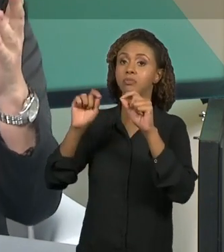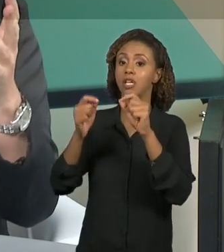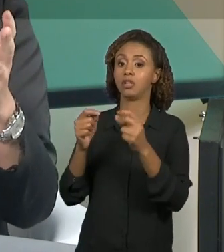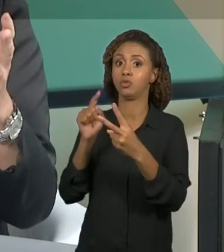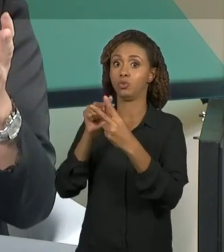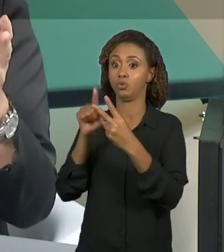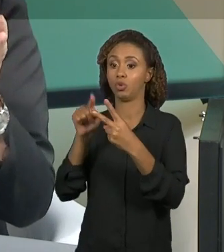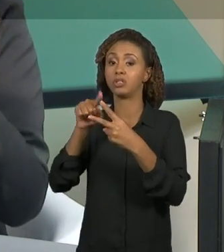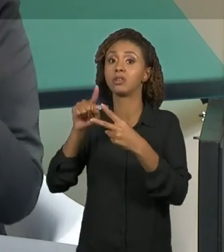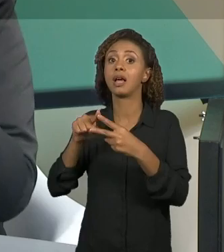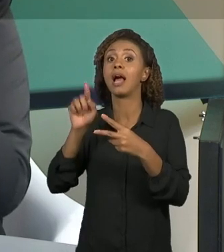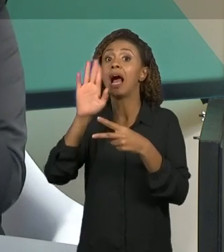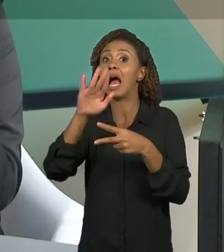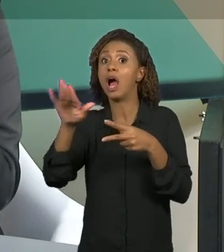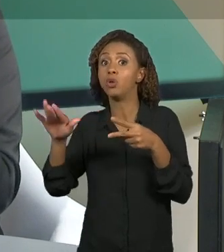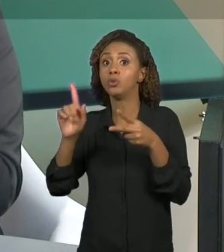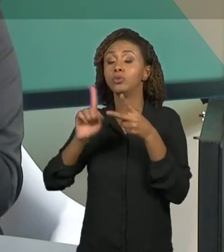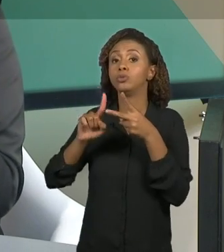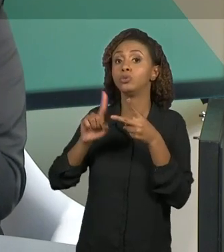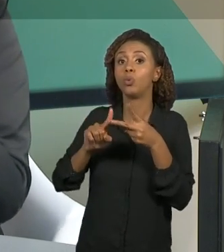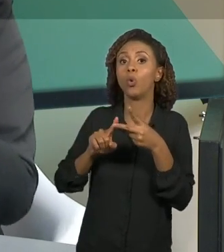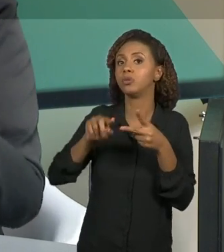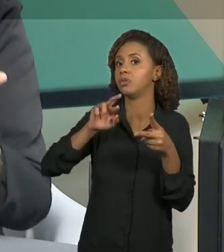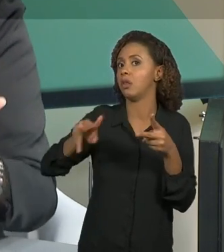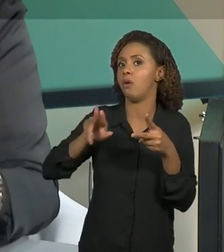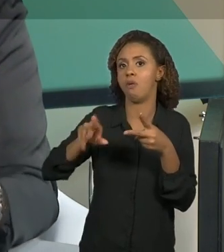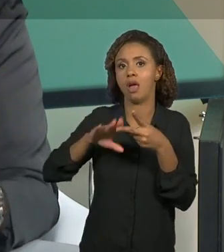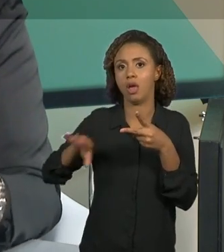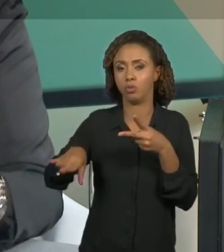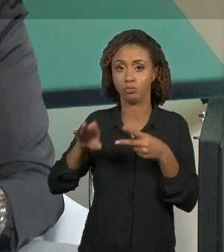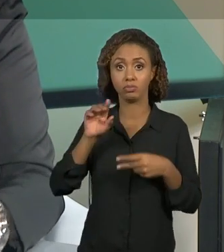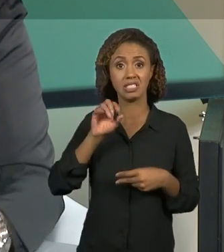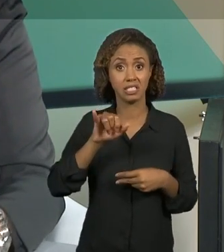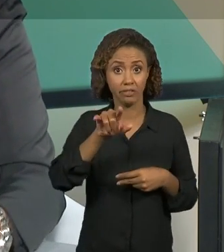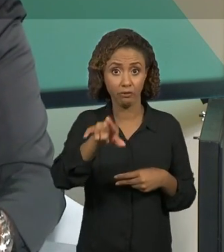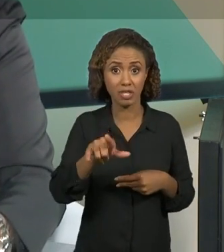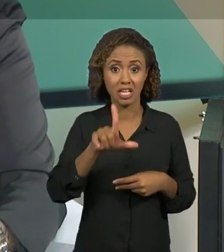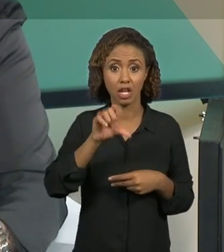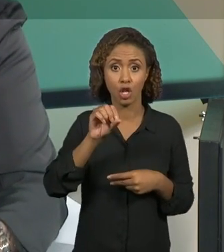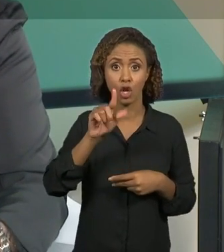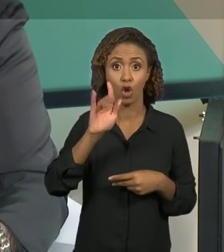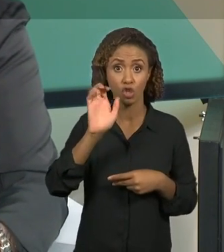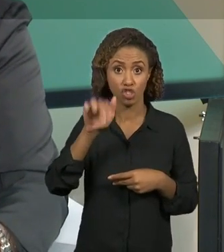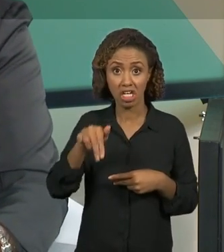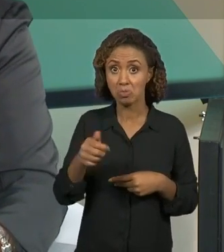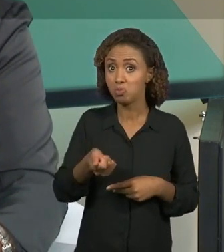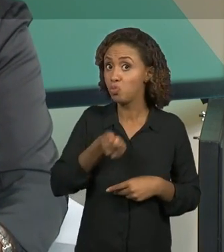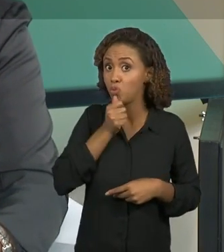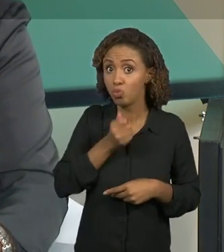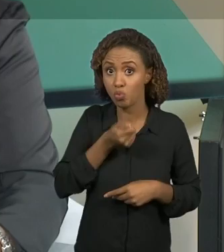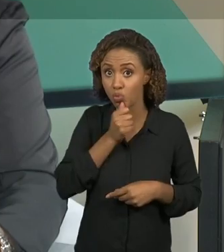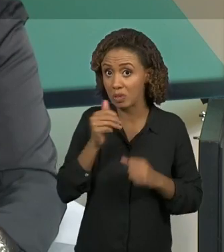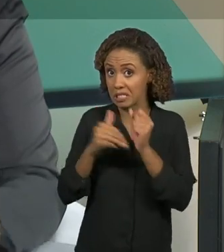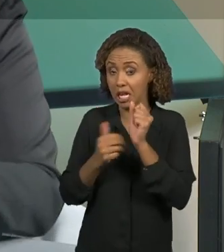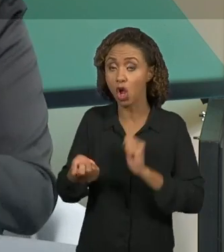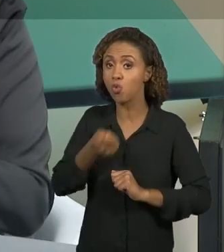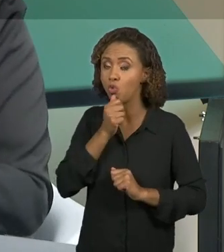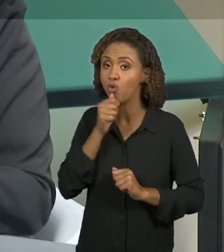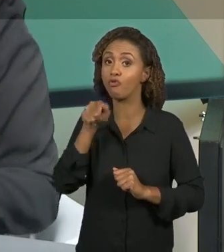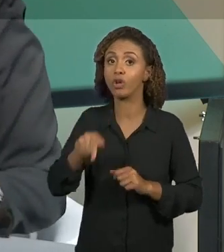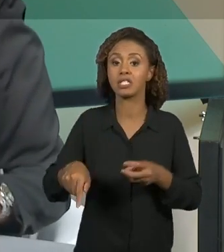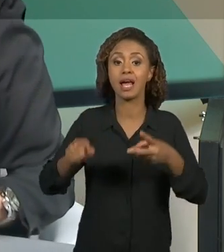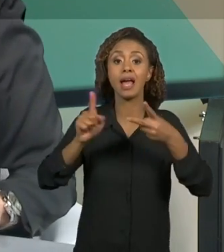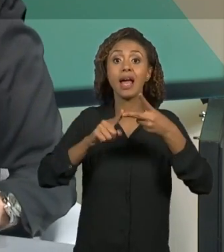que é para alunos e outro que é para não alunos se você está sem login e senha você entra como não aluno